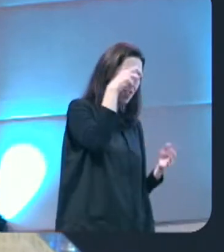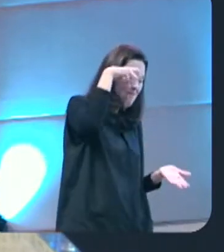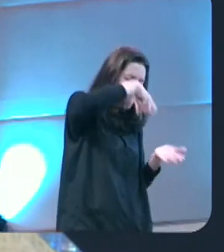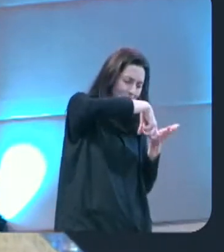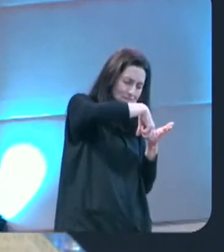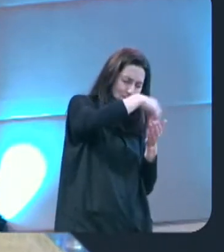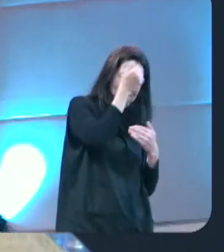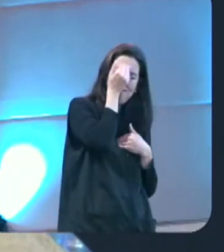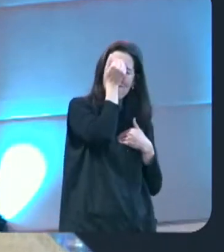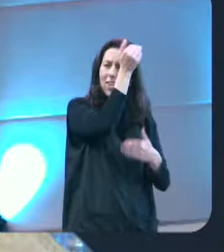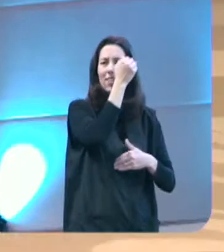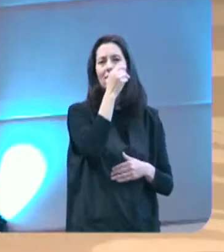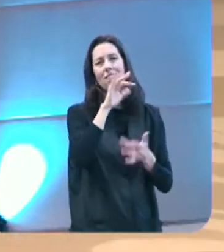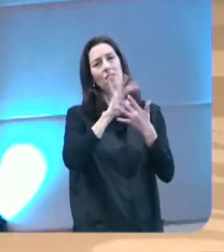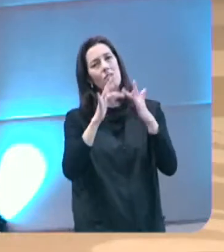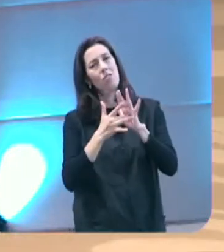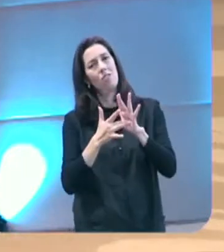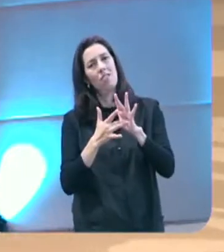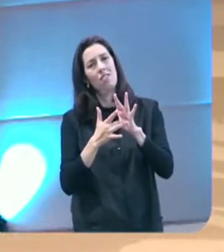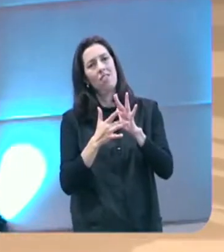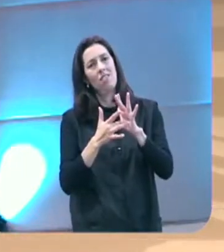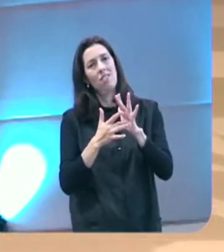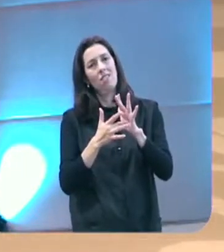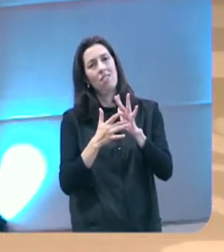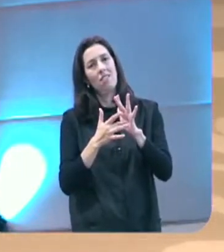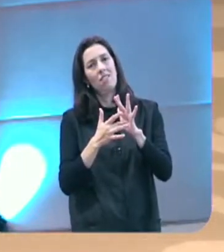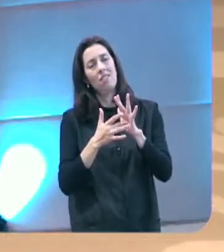Curvar-se diante dele, reconhecê-lo,